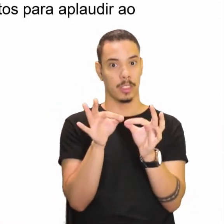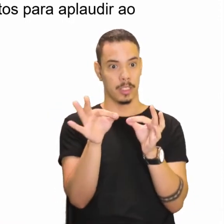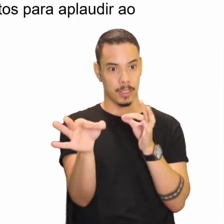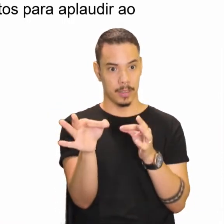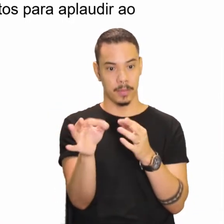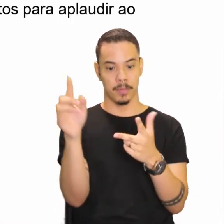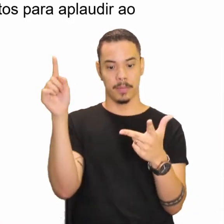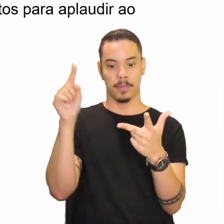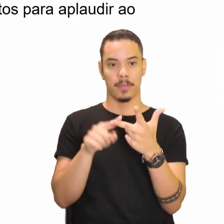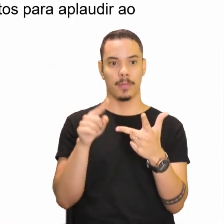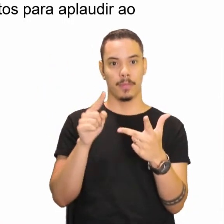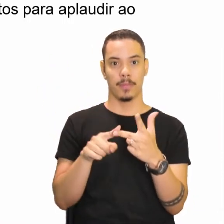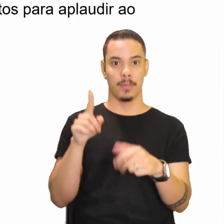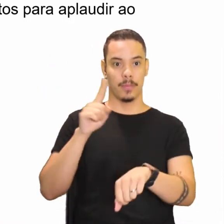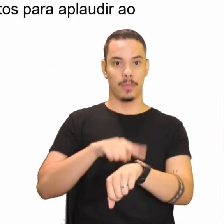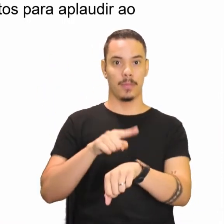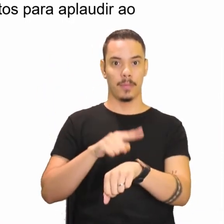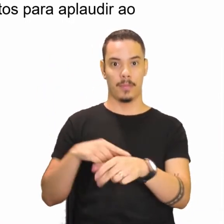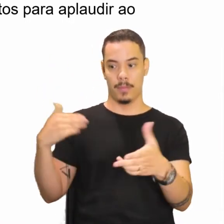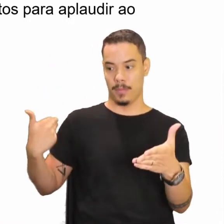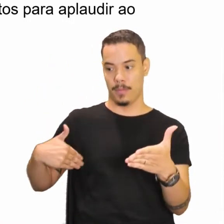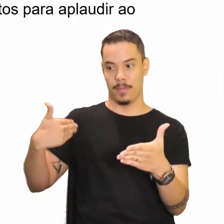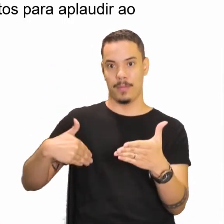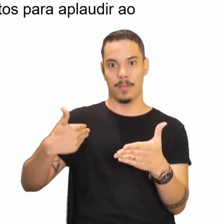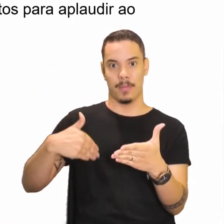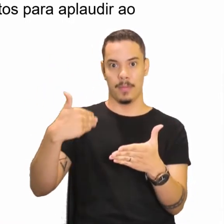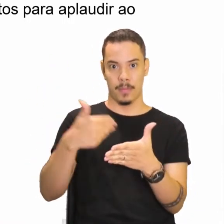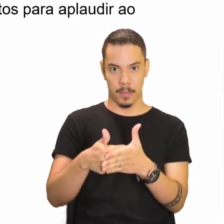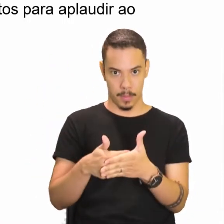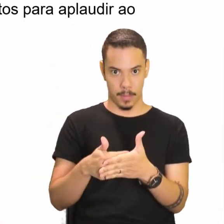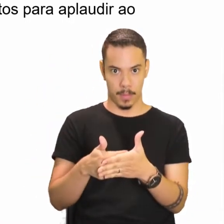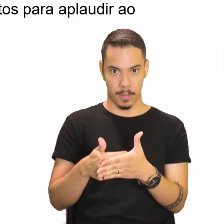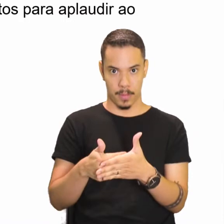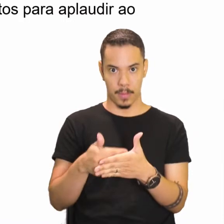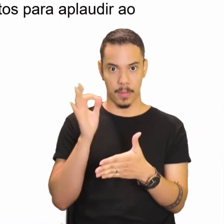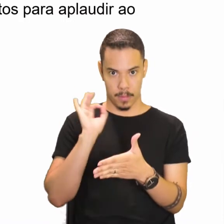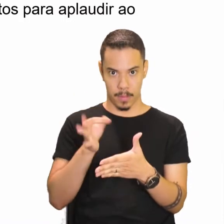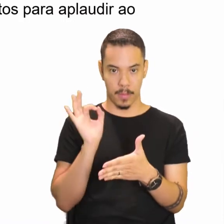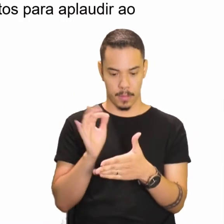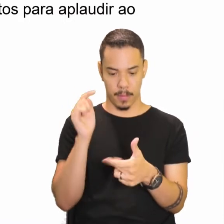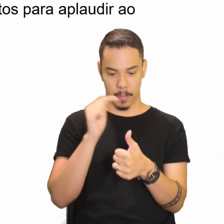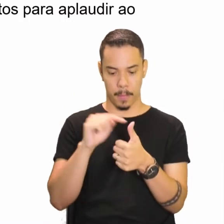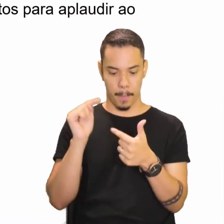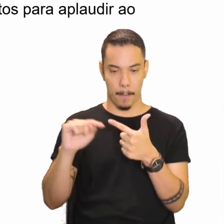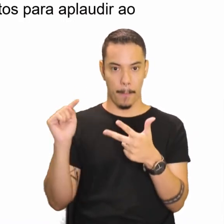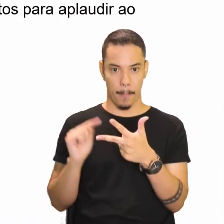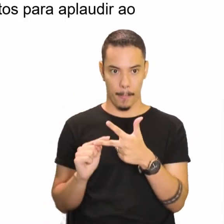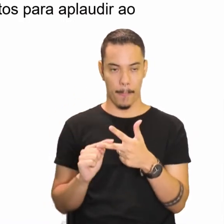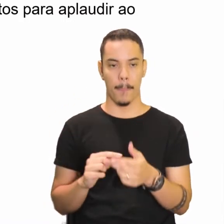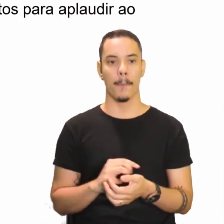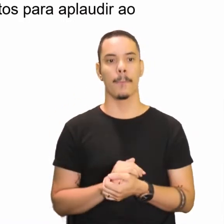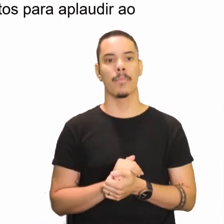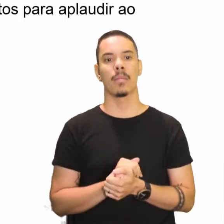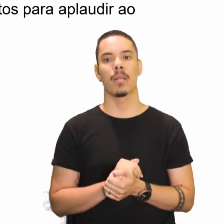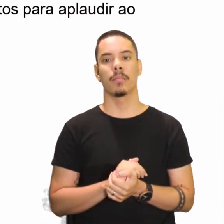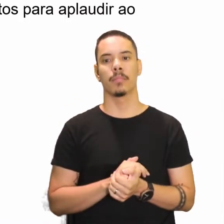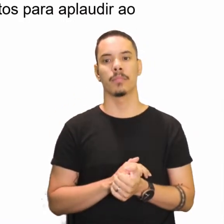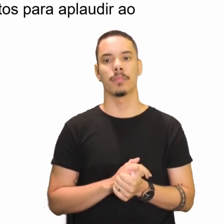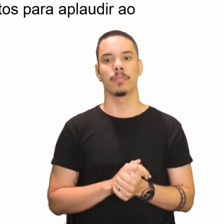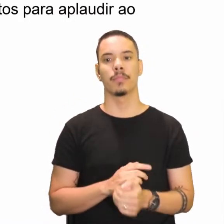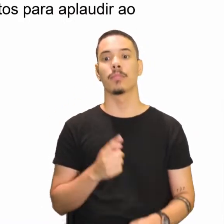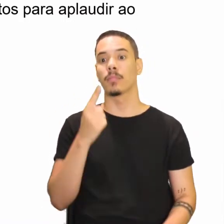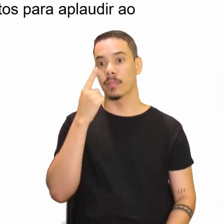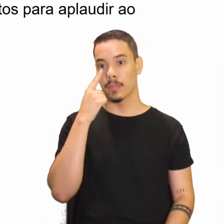ou acerca de tempo decorrido, tempo passado, tá bom? Então, eu vou colocar aqui para vocês, quando for isso